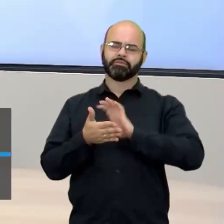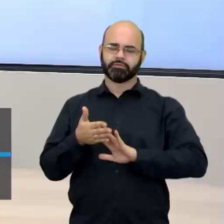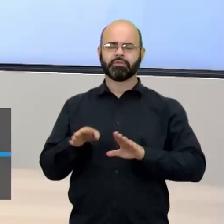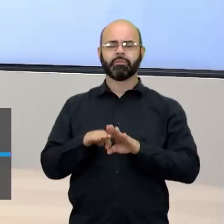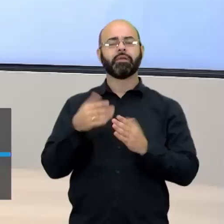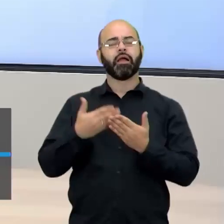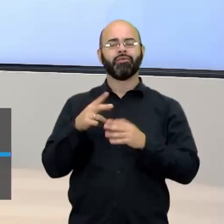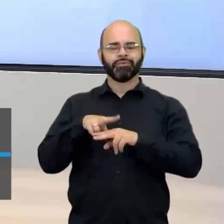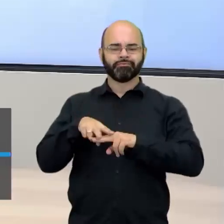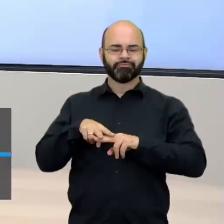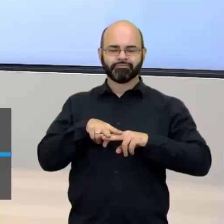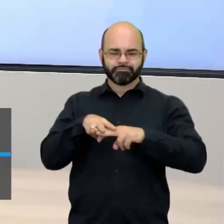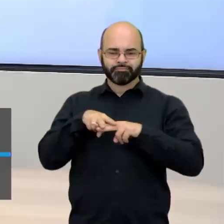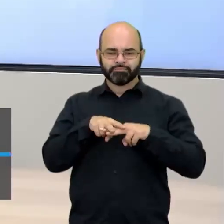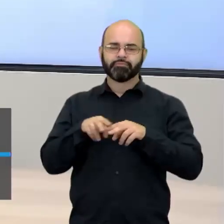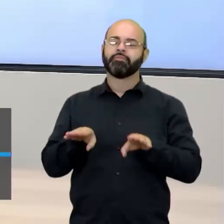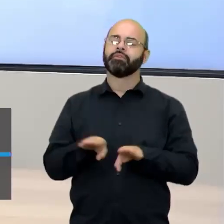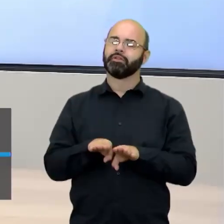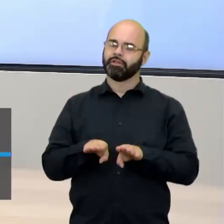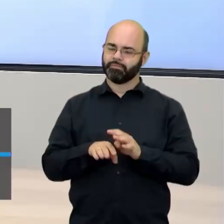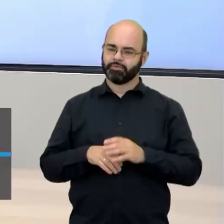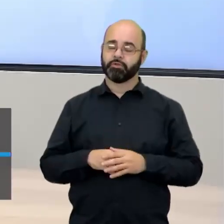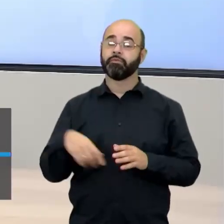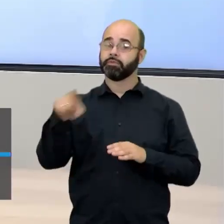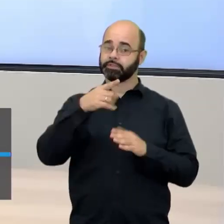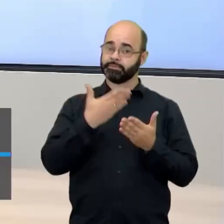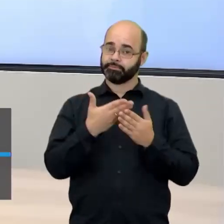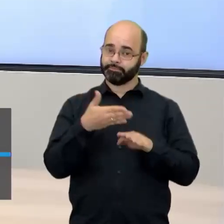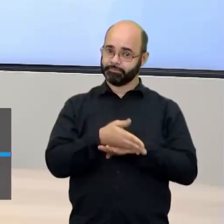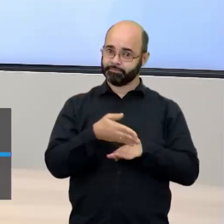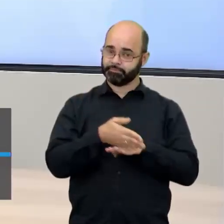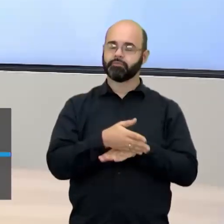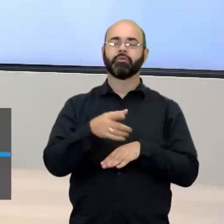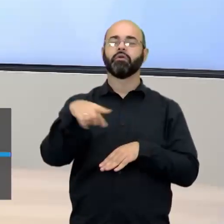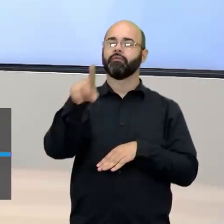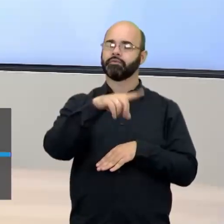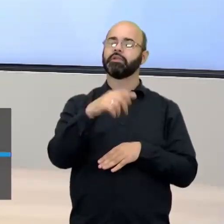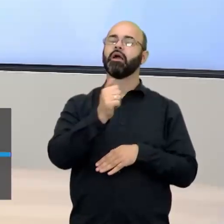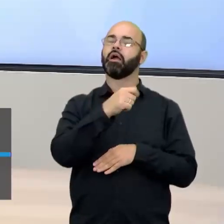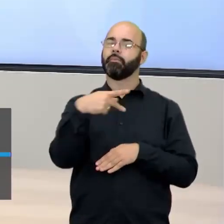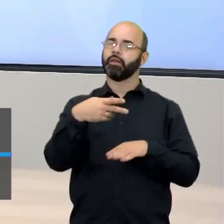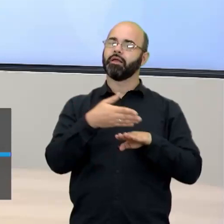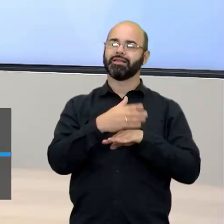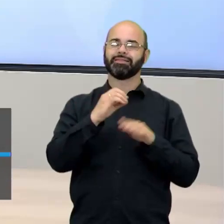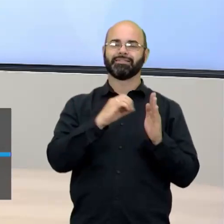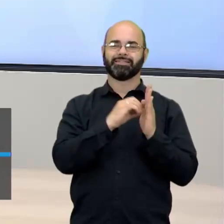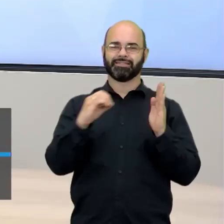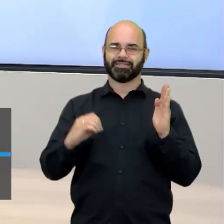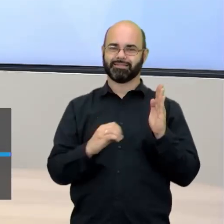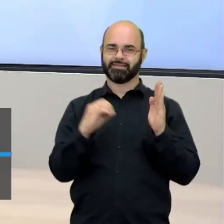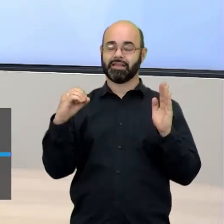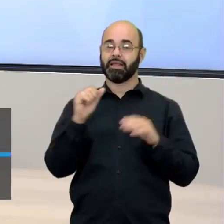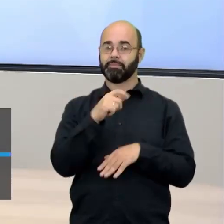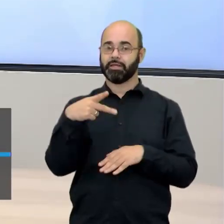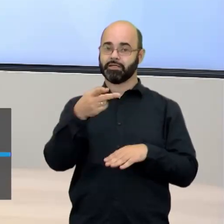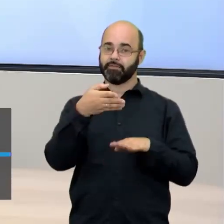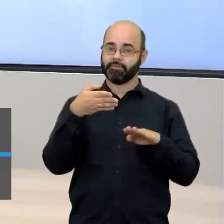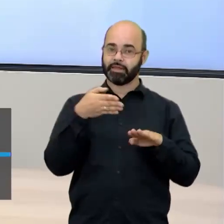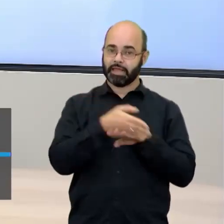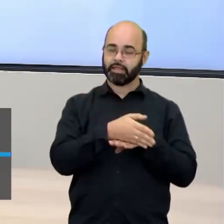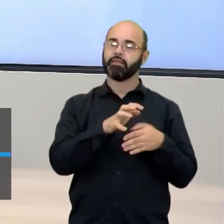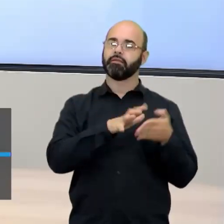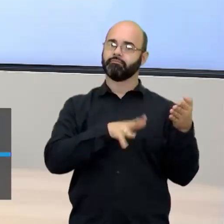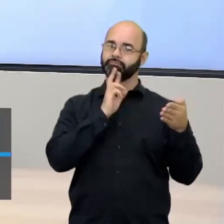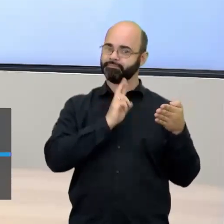E para contar a presença, a frequência de vocês, vocês têm que entrar no aplicativo do CMSP e fazer a tarefa, tá certo?